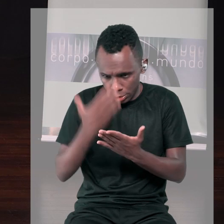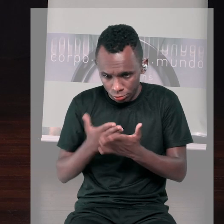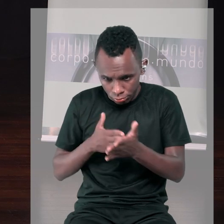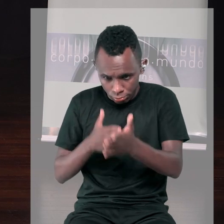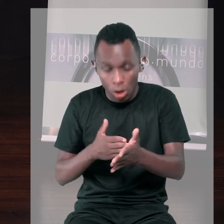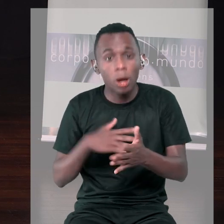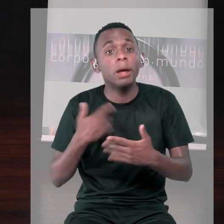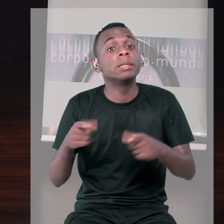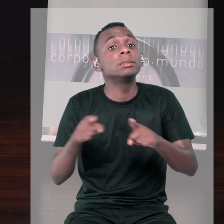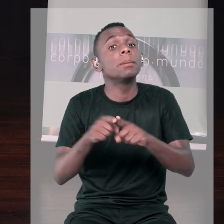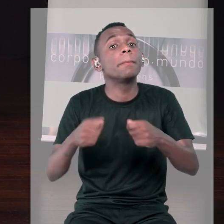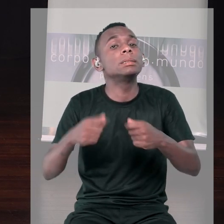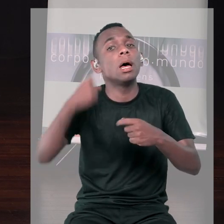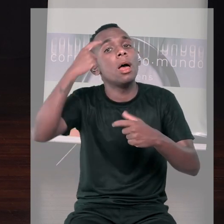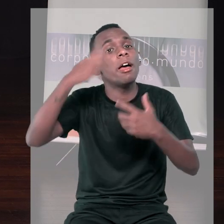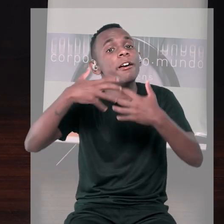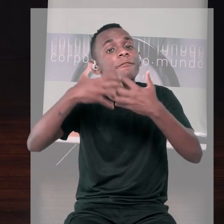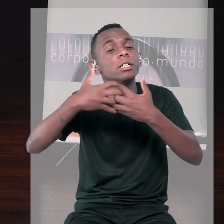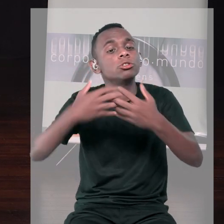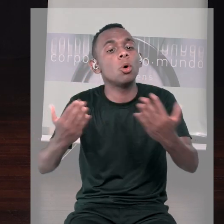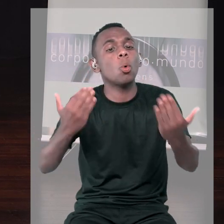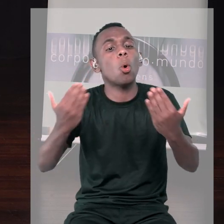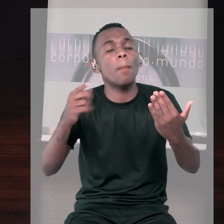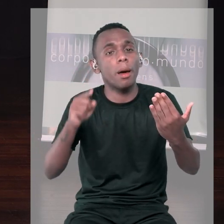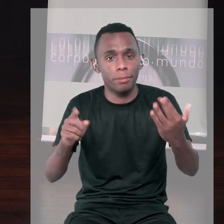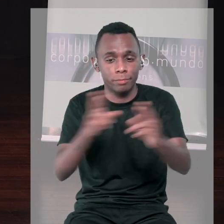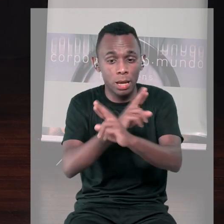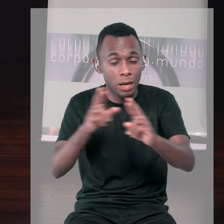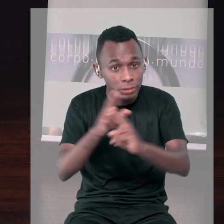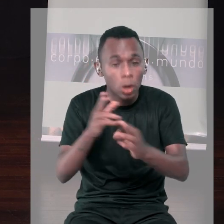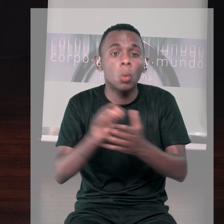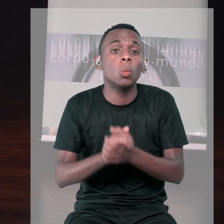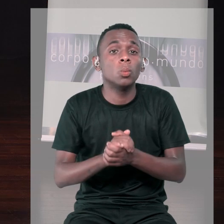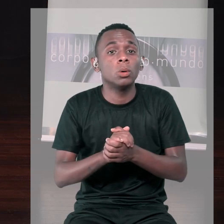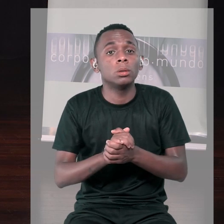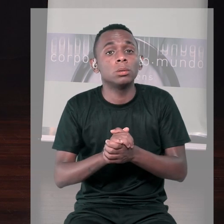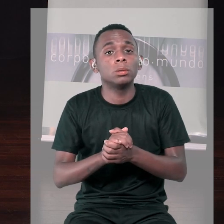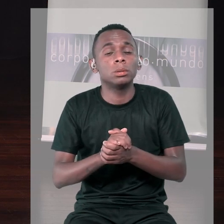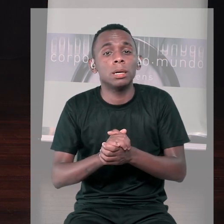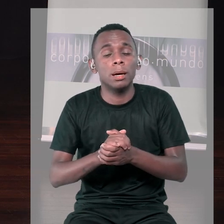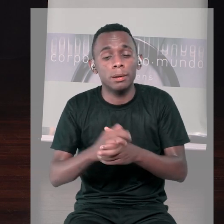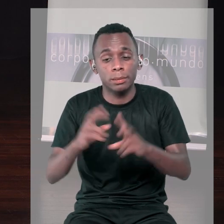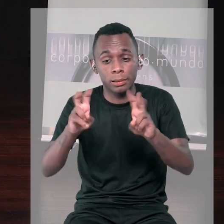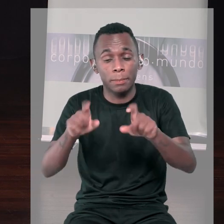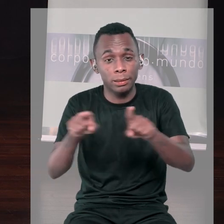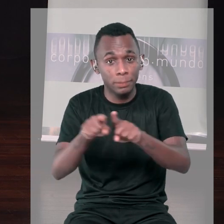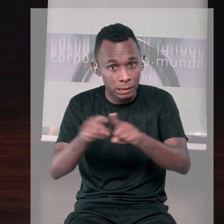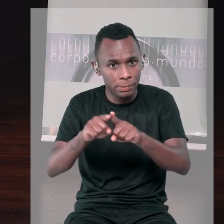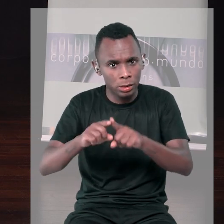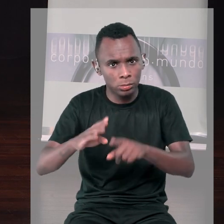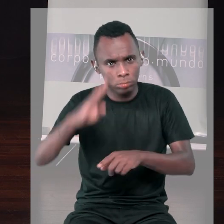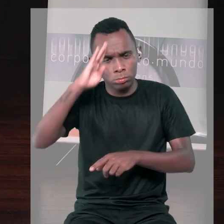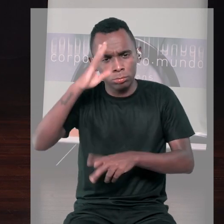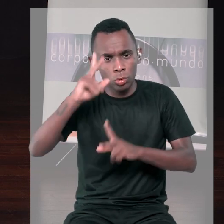conjugada também com a ideia, né, que a guerra também se conjuga com a palavra civil. Desde a antiguidade, a guerra